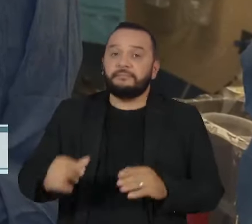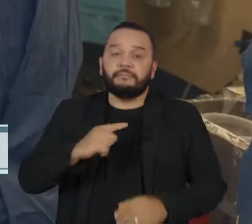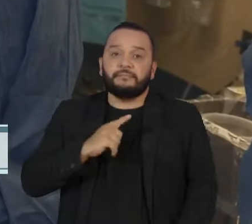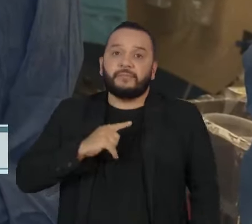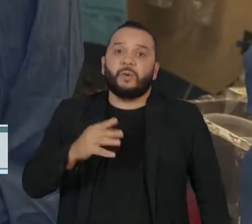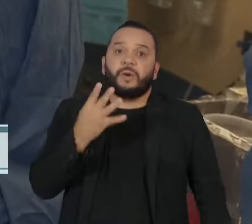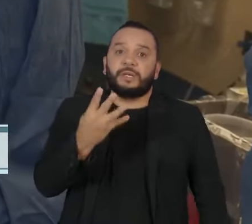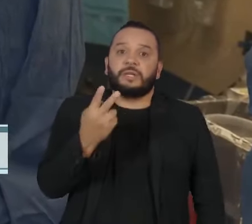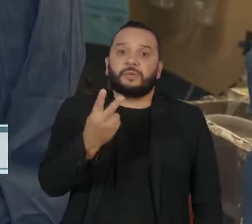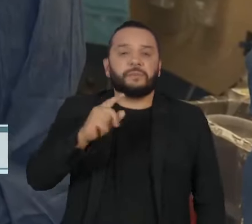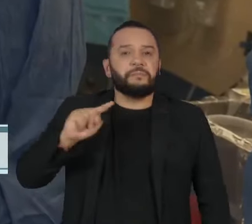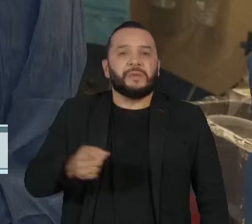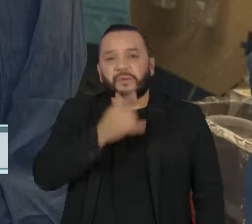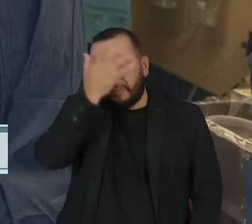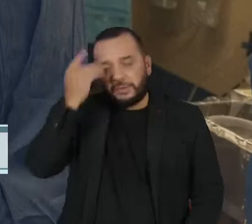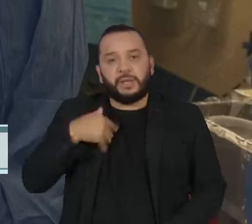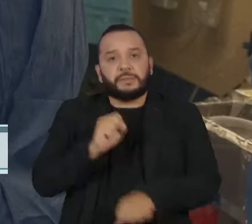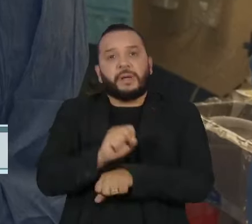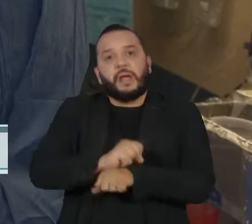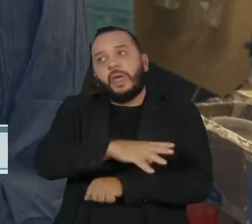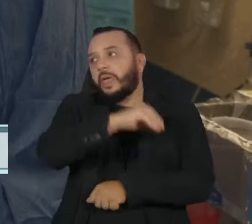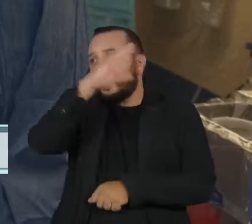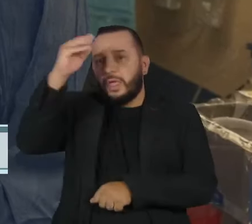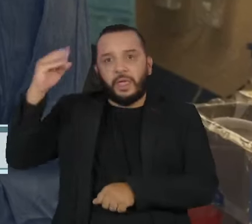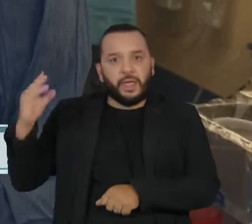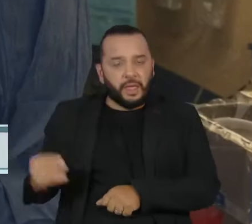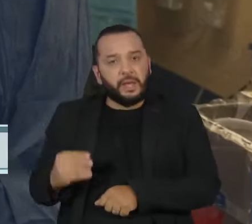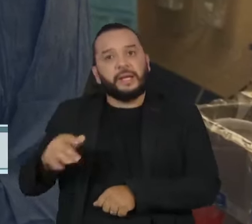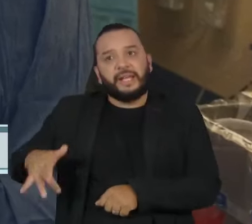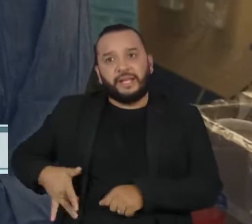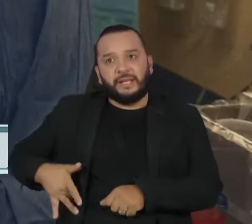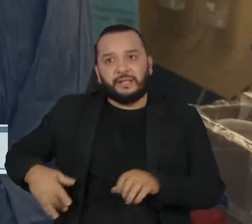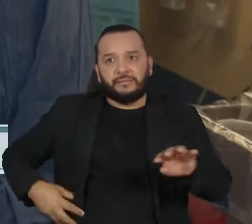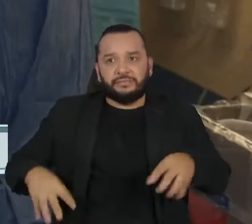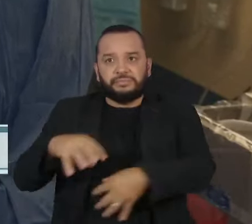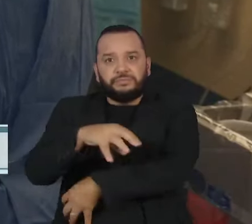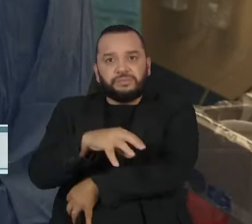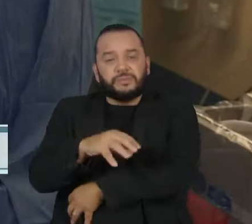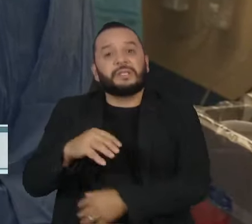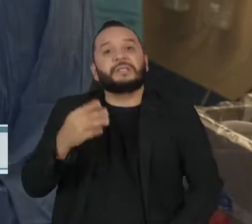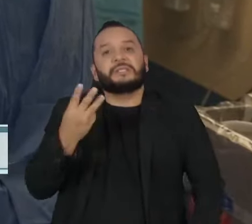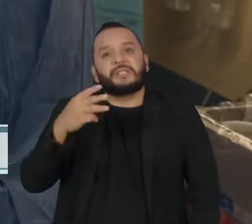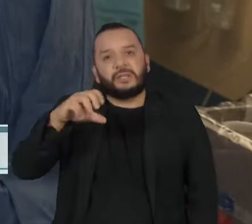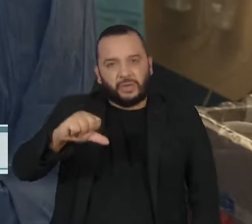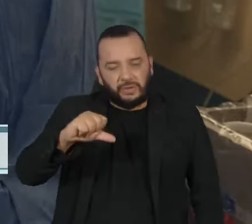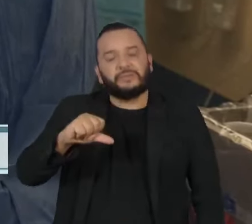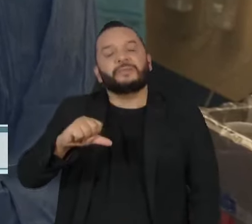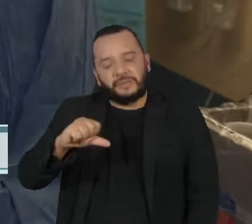de 42.000 pacientes que que esperam por Um transplante 39.000 são doentes renais